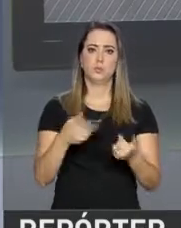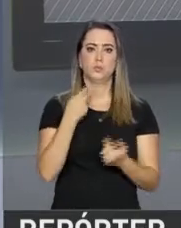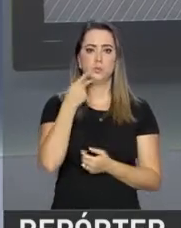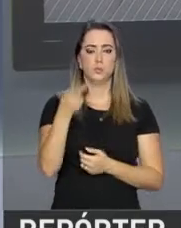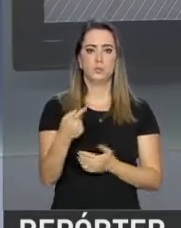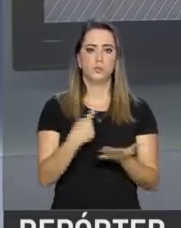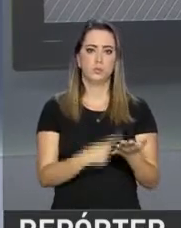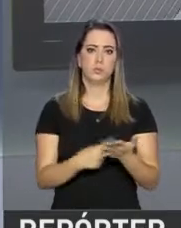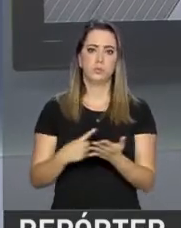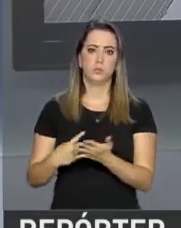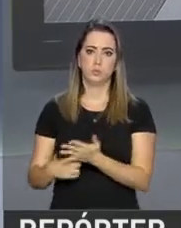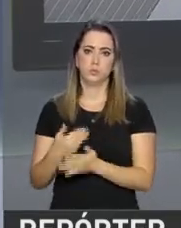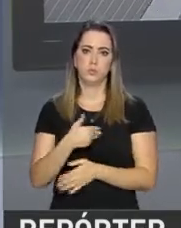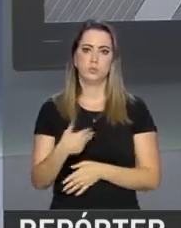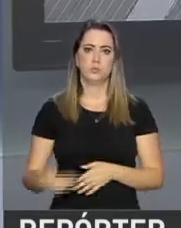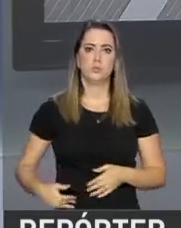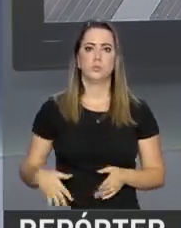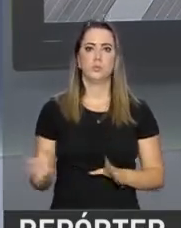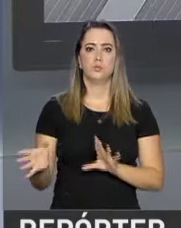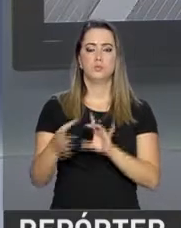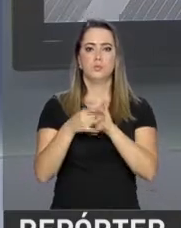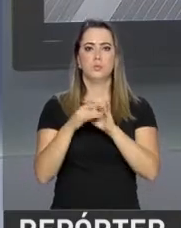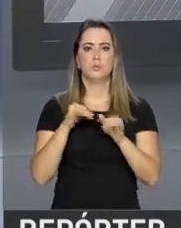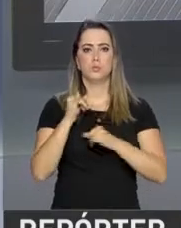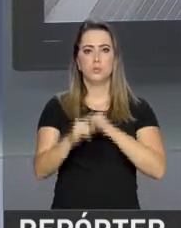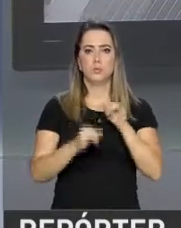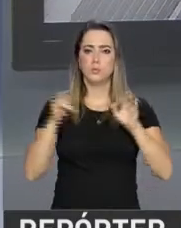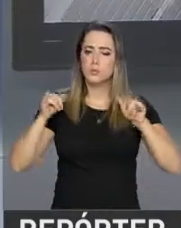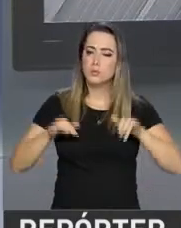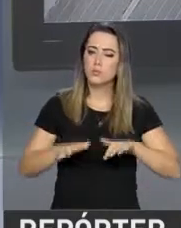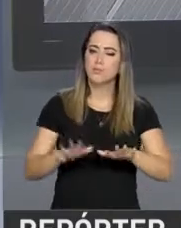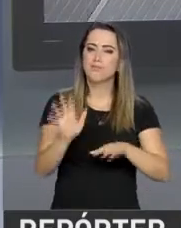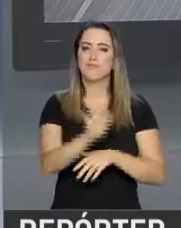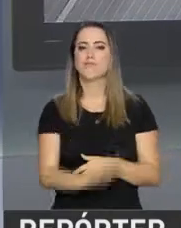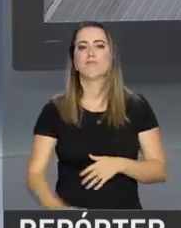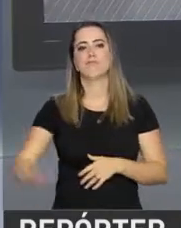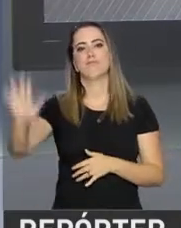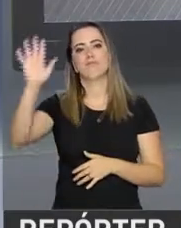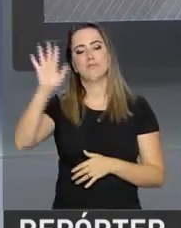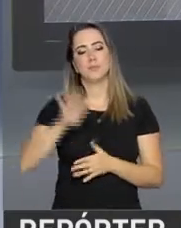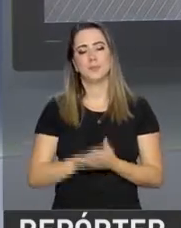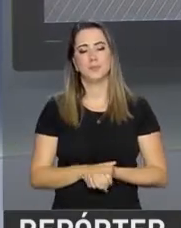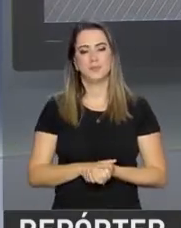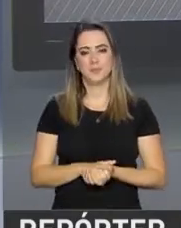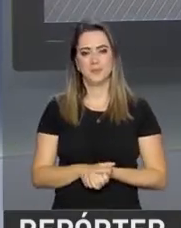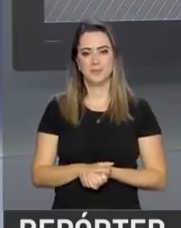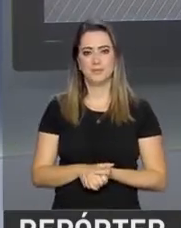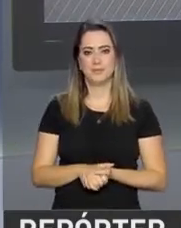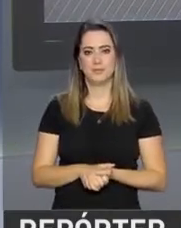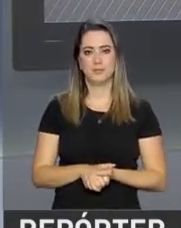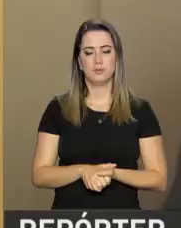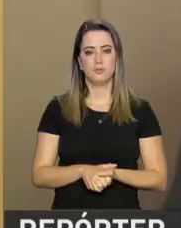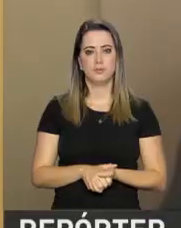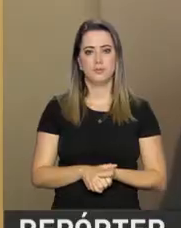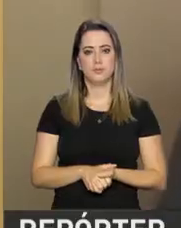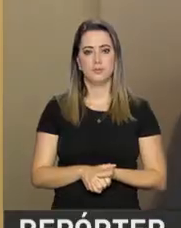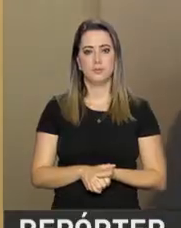e reafirmou o compromisso do governo em conectar todo o território brasileiro à rede mundial de computadores